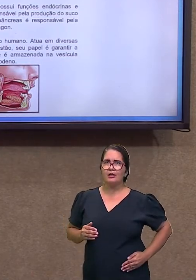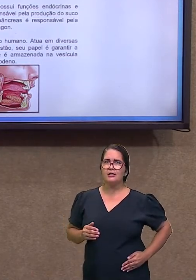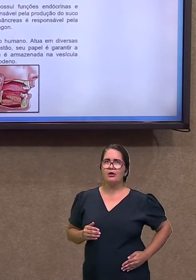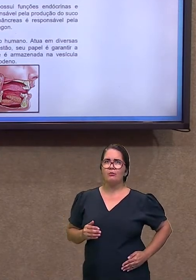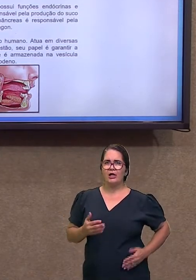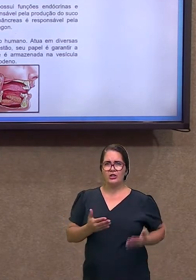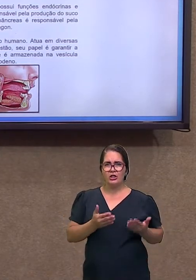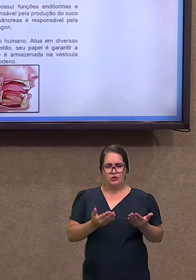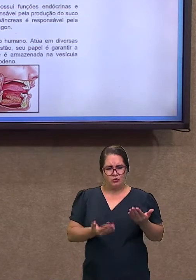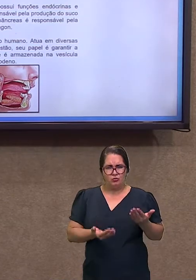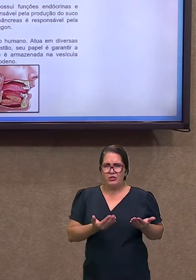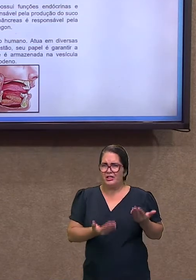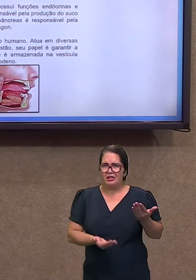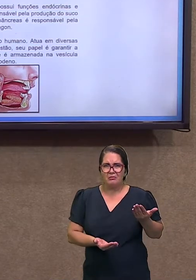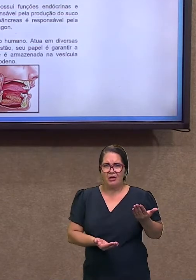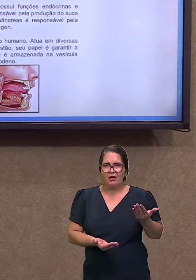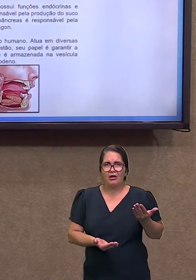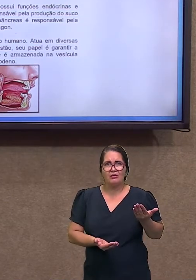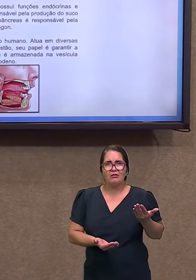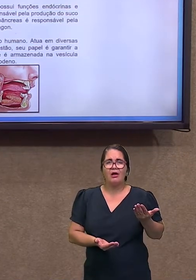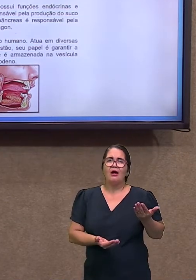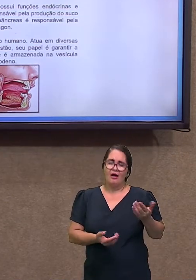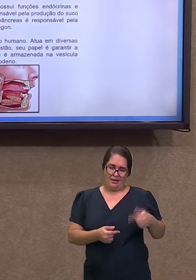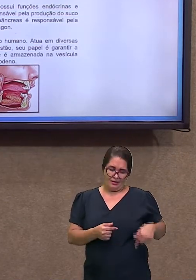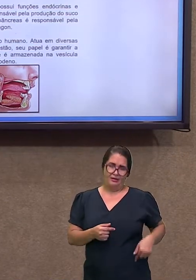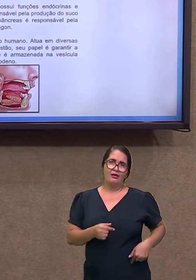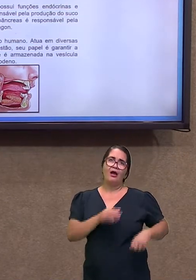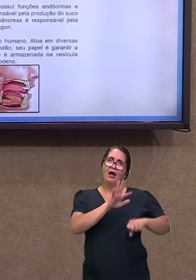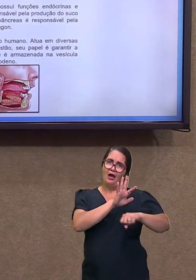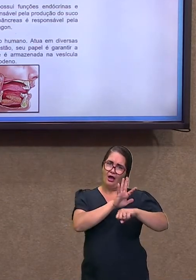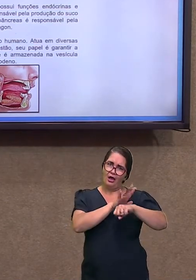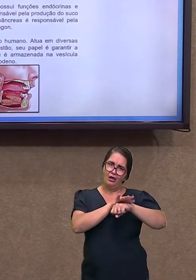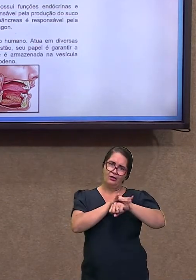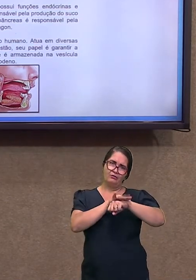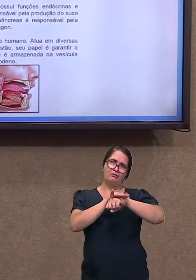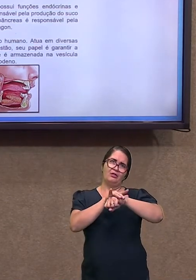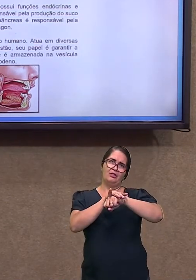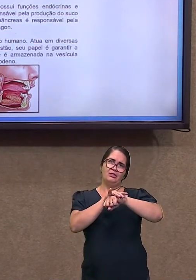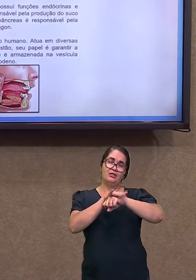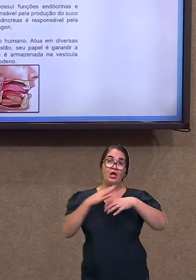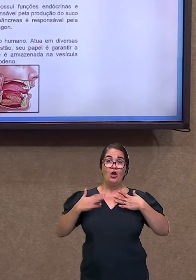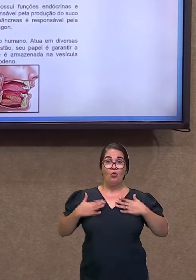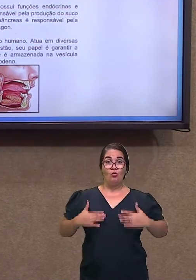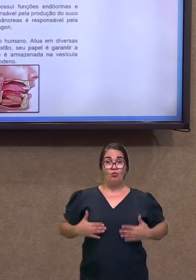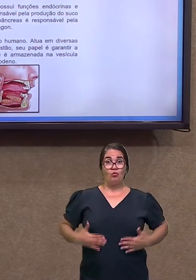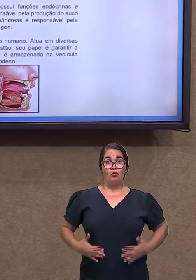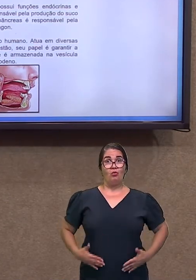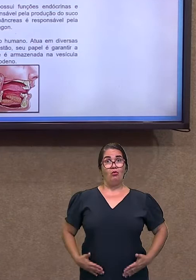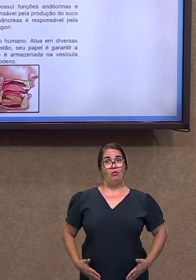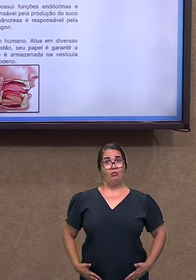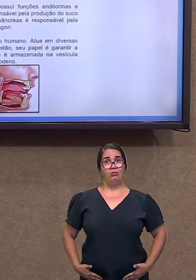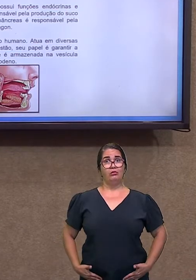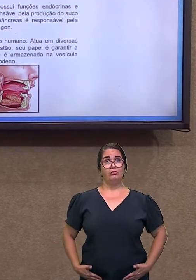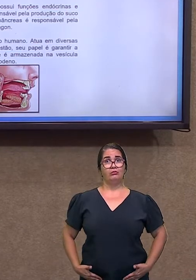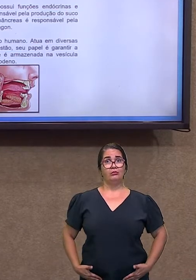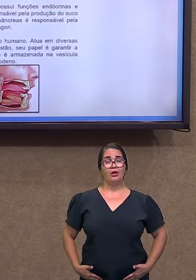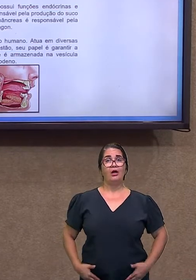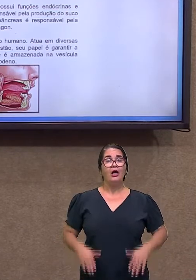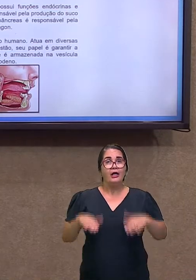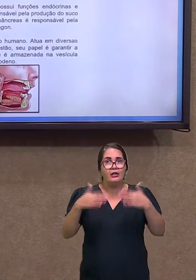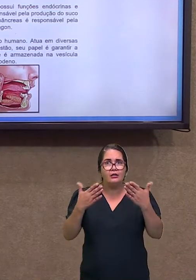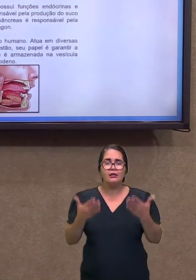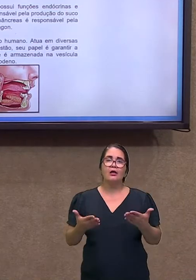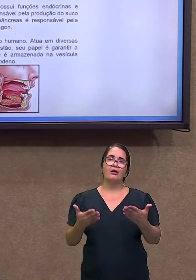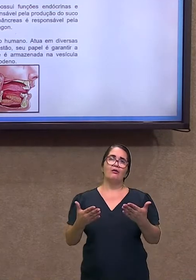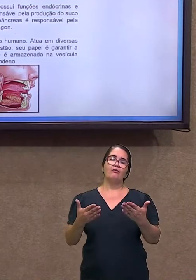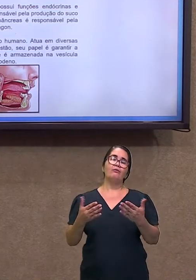o outro o excesso do nível de açúcar dentro do sangue da pessoa, que também pode ser